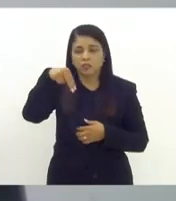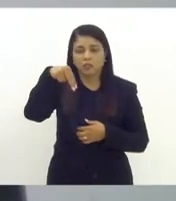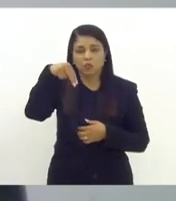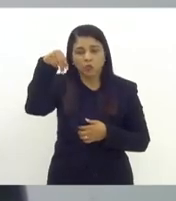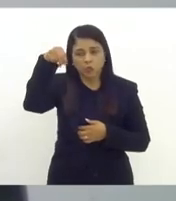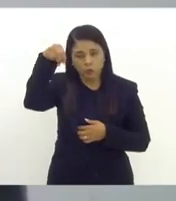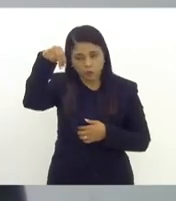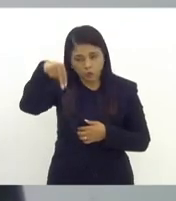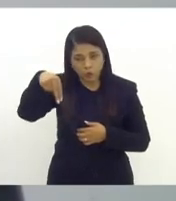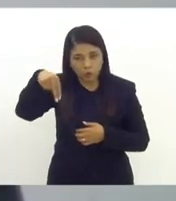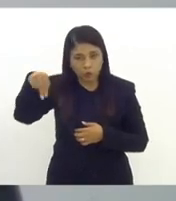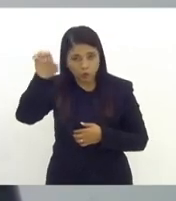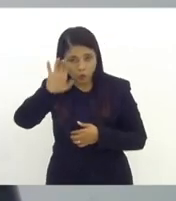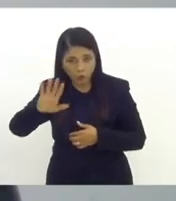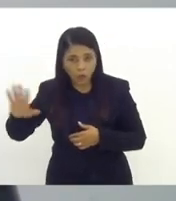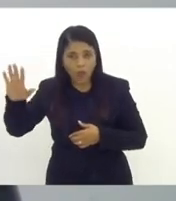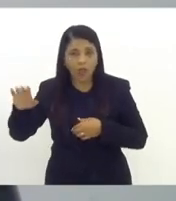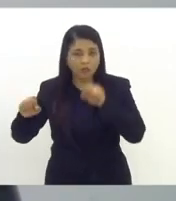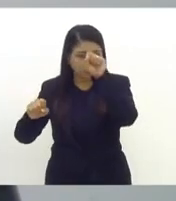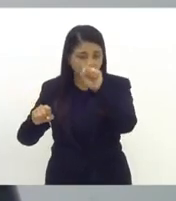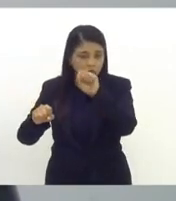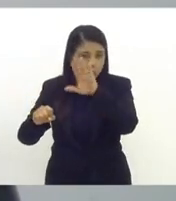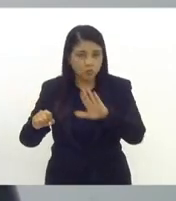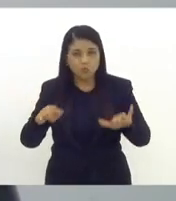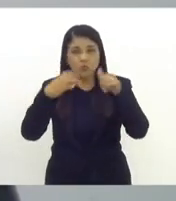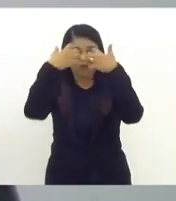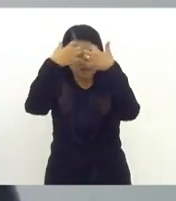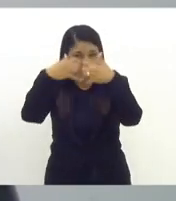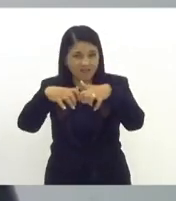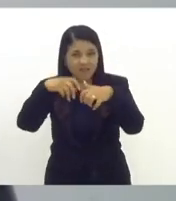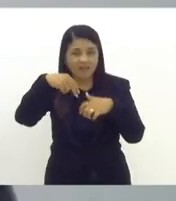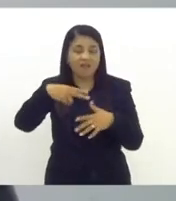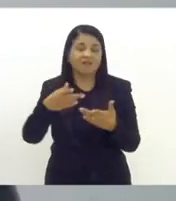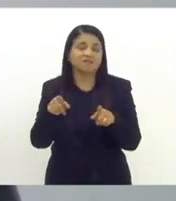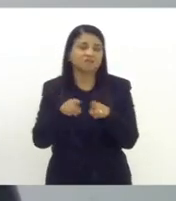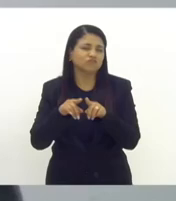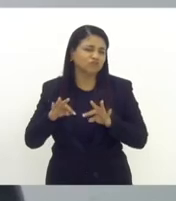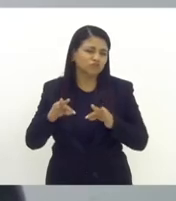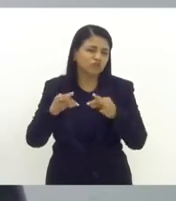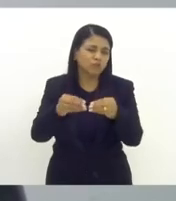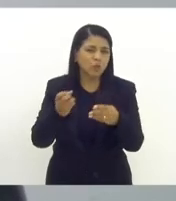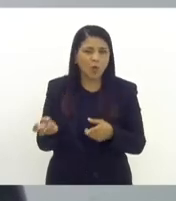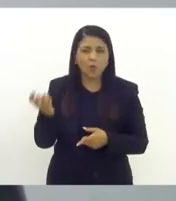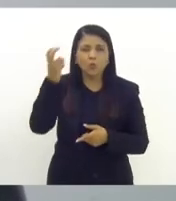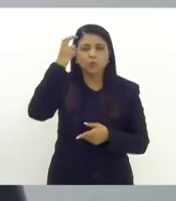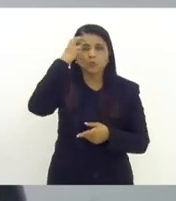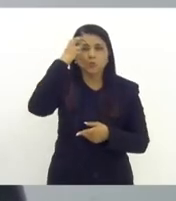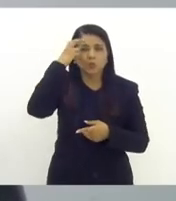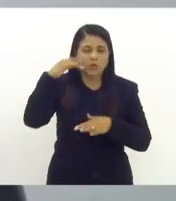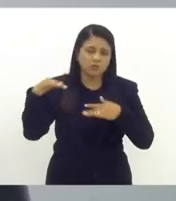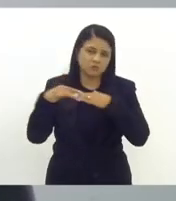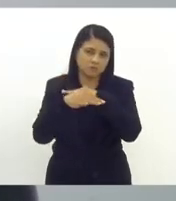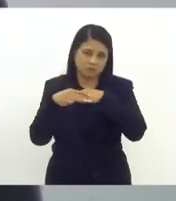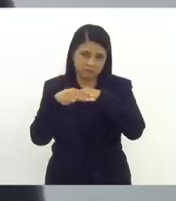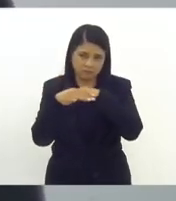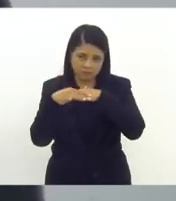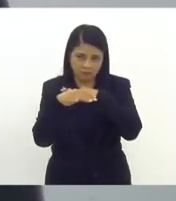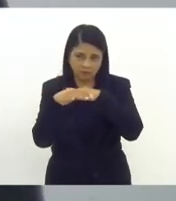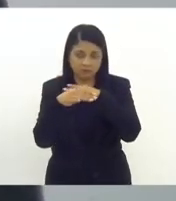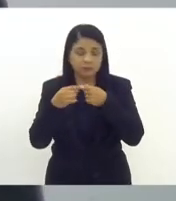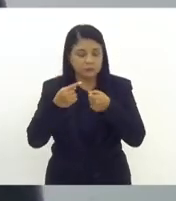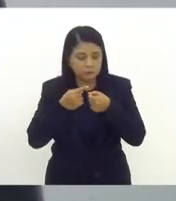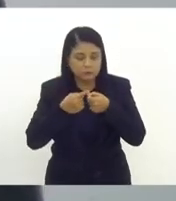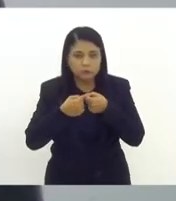dos lagos ou a região serrana o carnaval faz parte da cultura de toda cidade e os